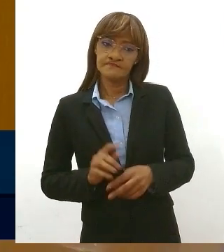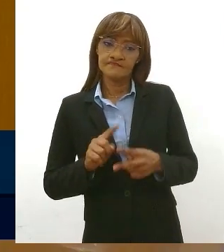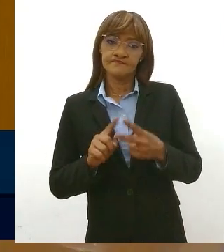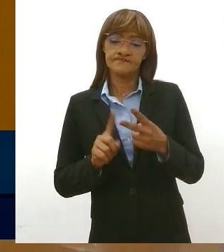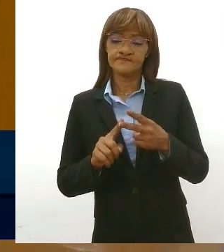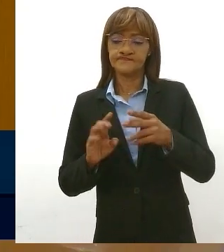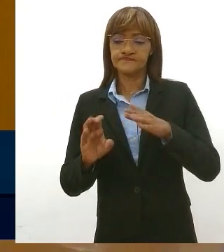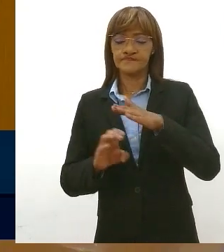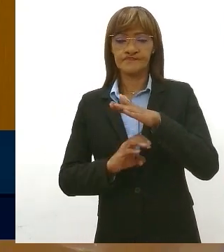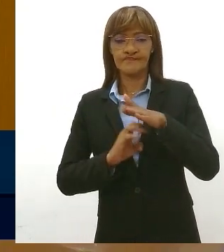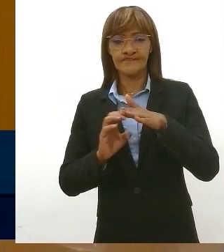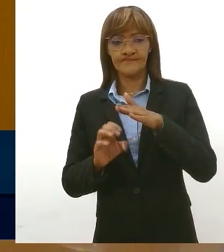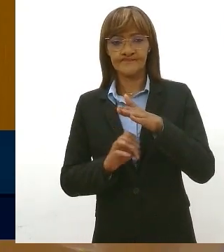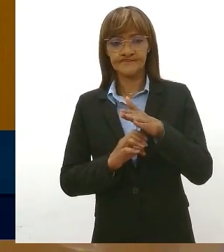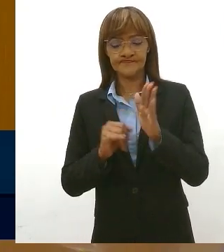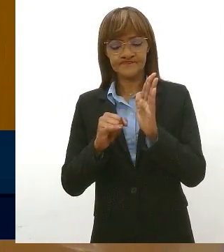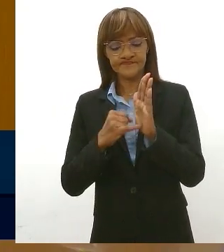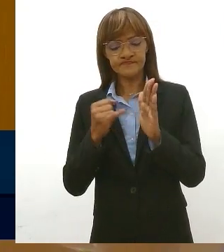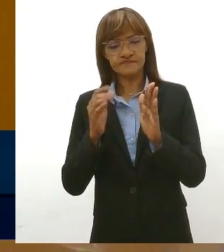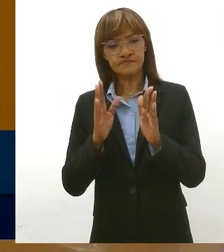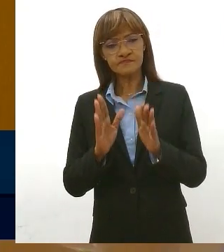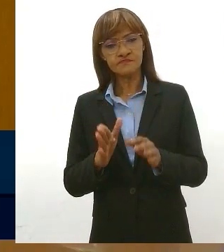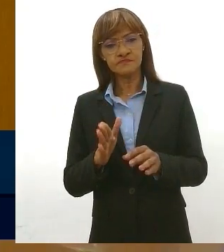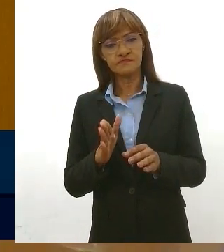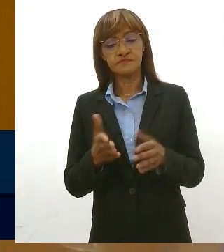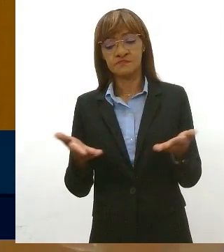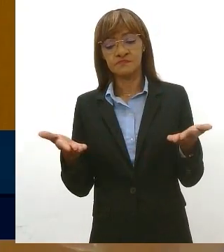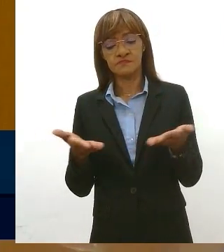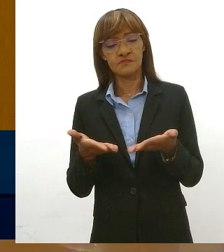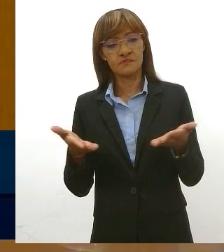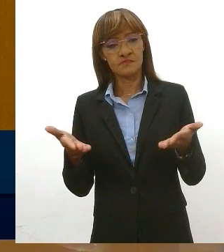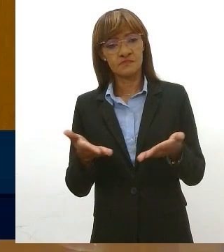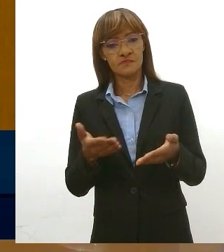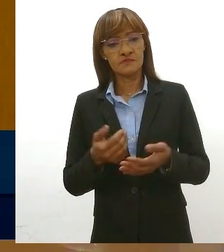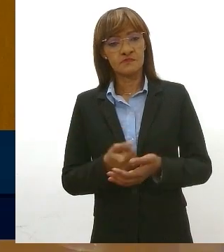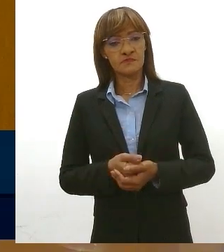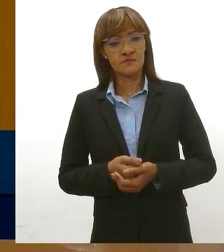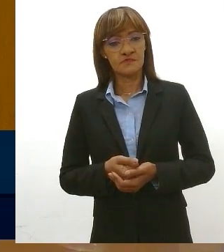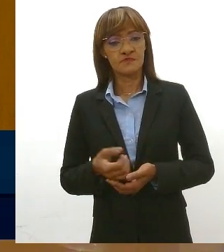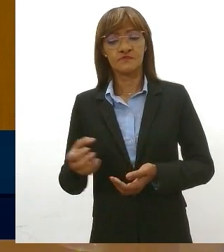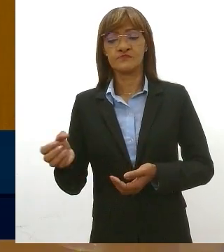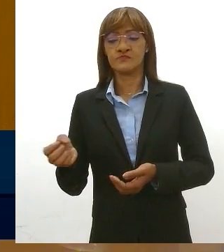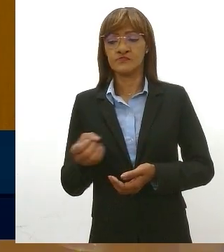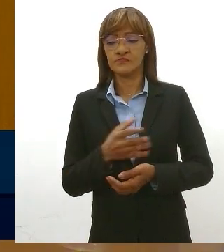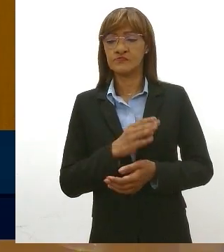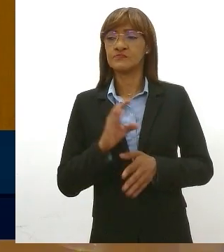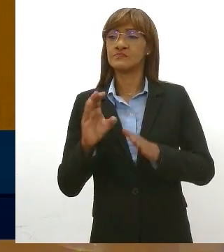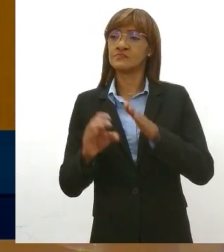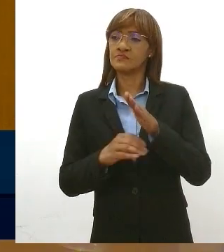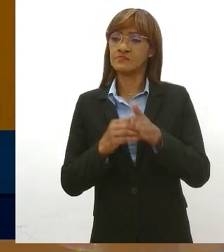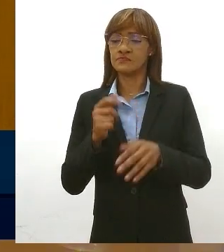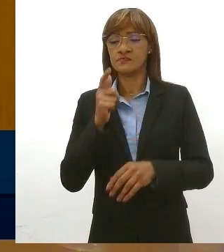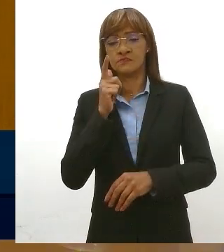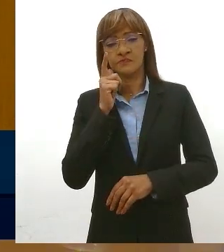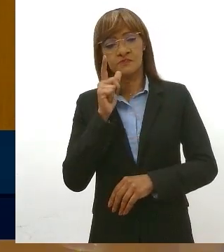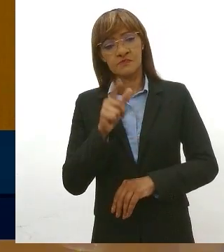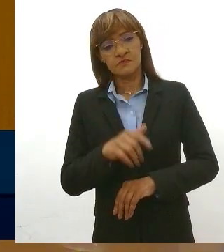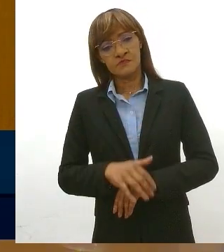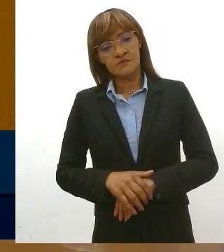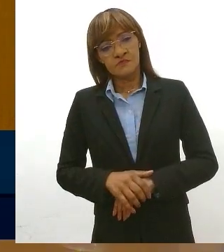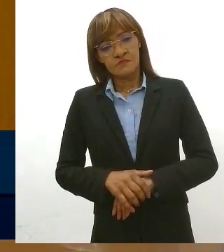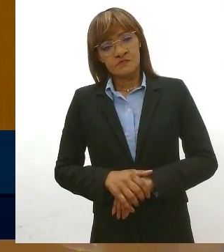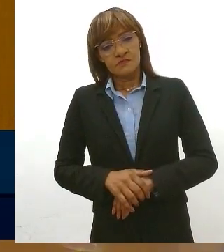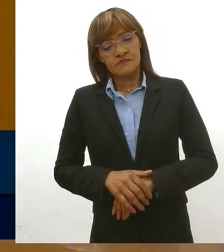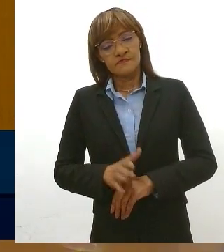pediram rescisão do contrato. E agora uma nova empresa foi contratada e possivelmente, segundo os técnicos da DESO,